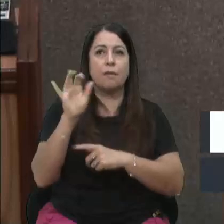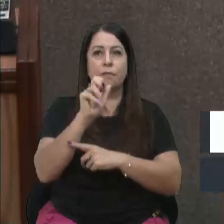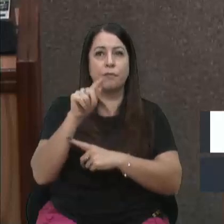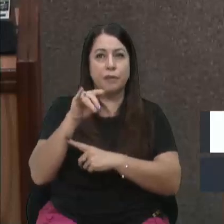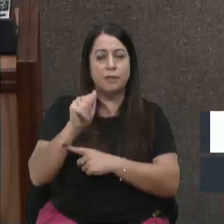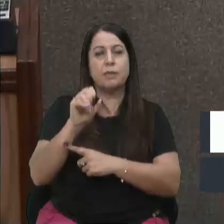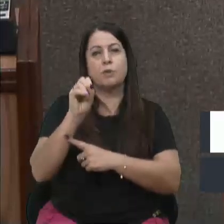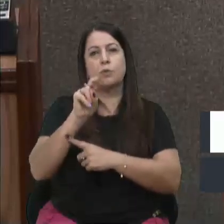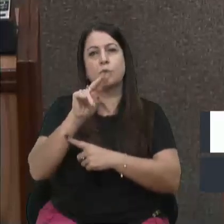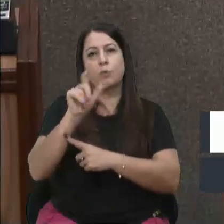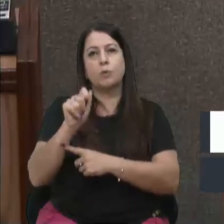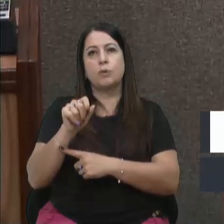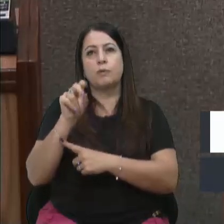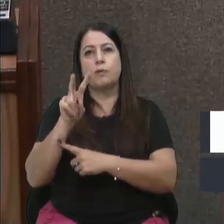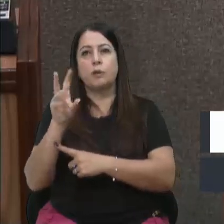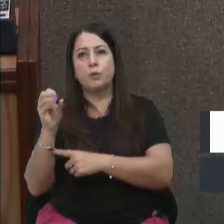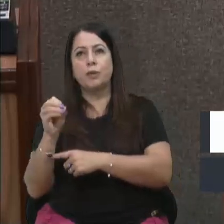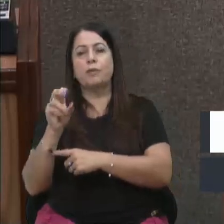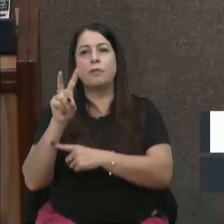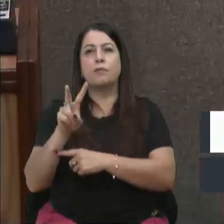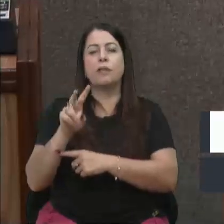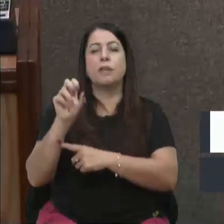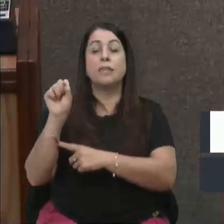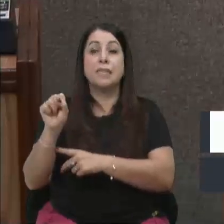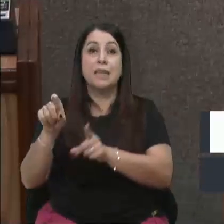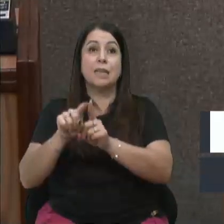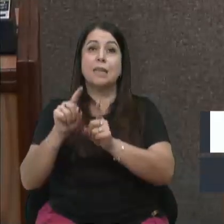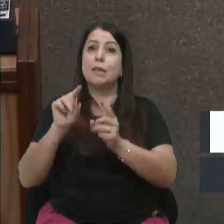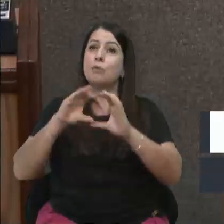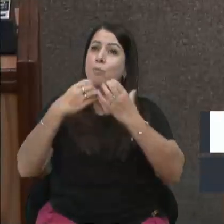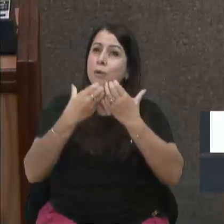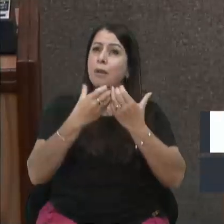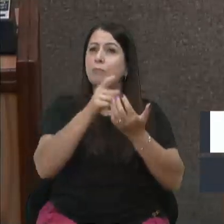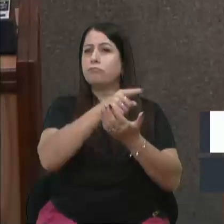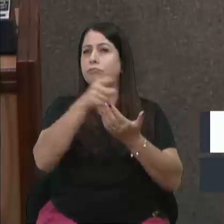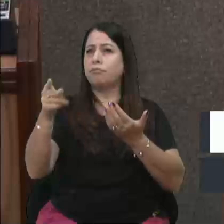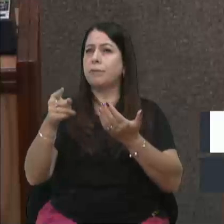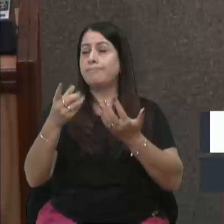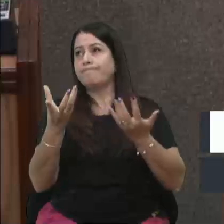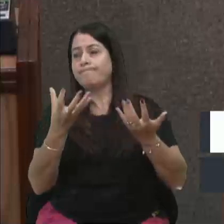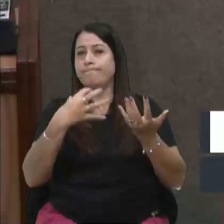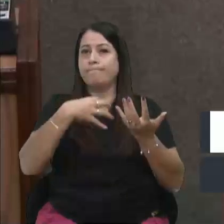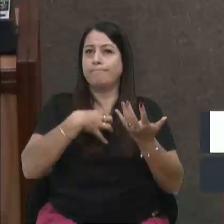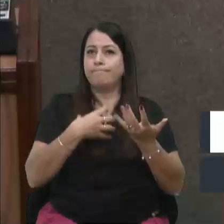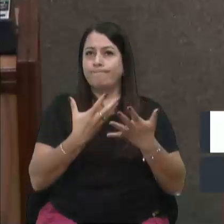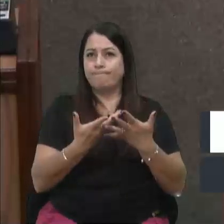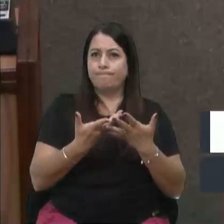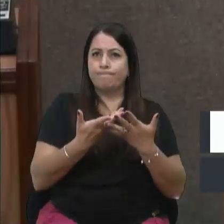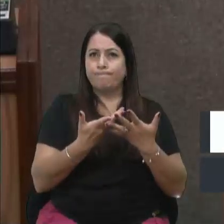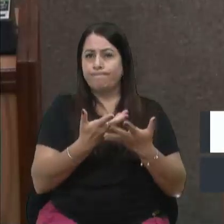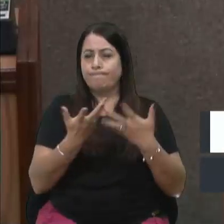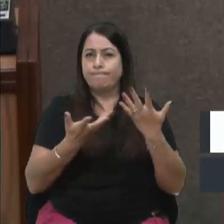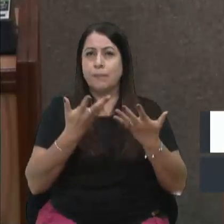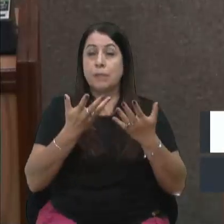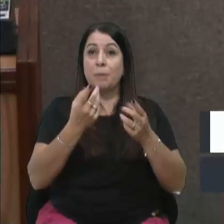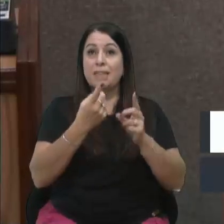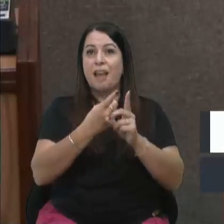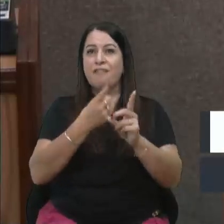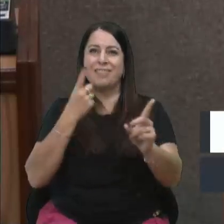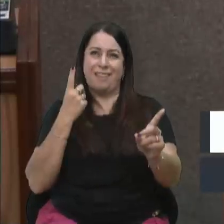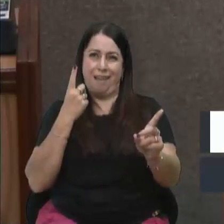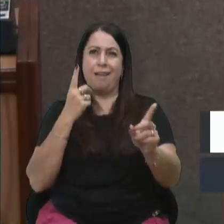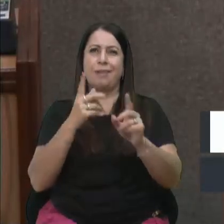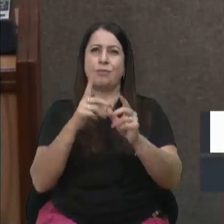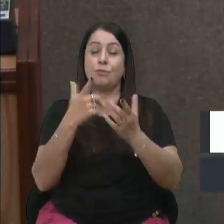Souza, Vila Oliva, Vila Seca, que são comunidades que, por vezes, se sentem, né, mais afastadas,